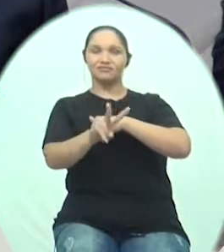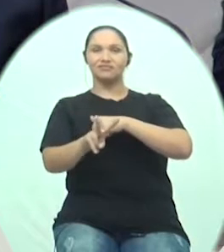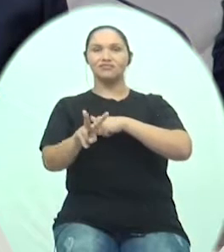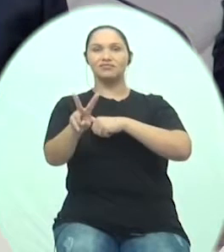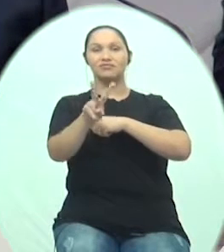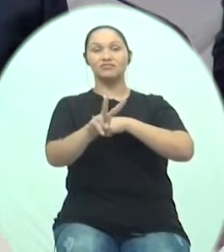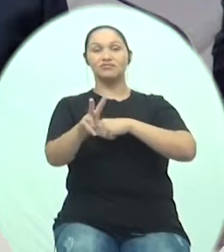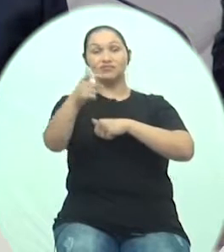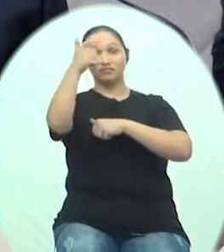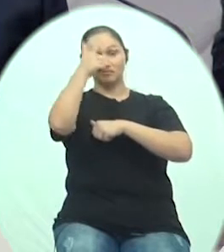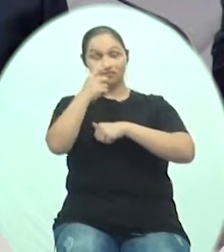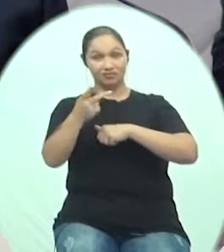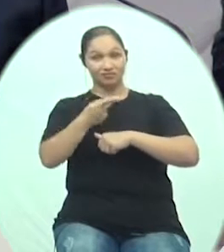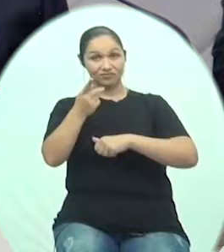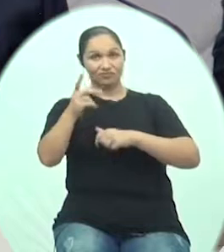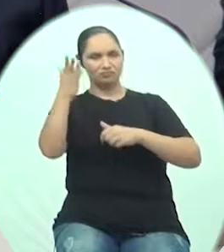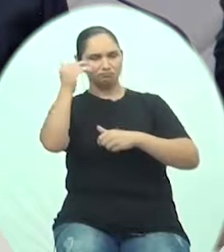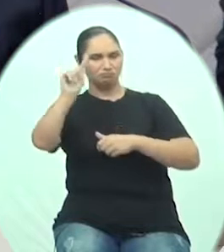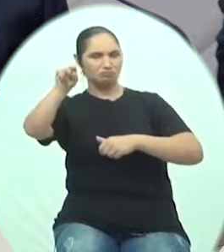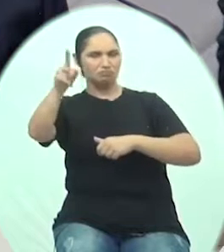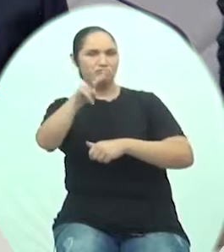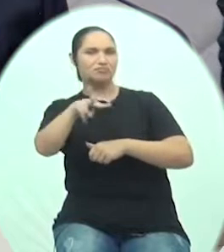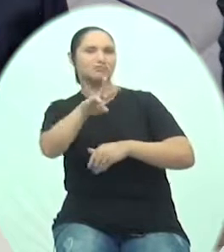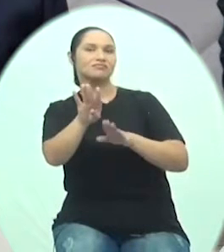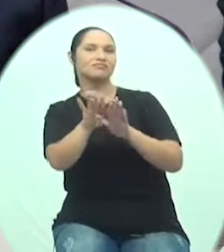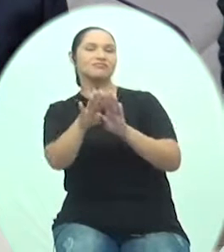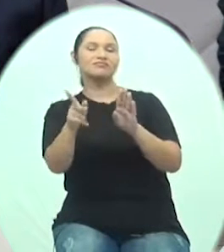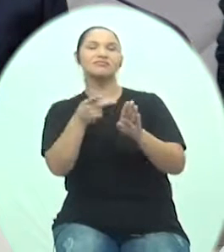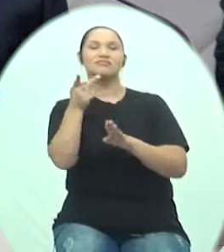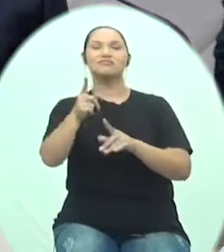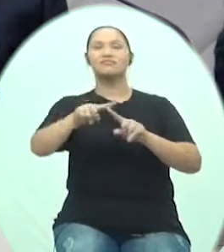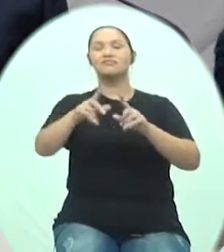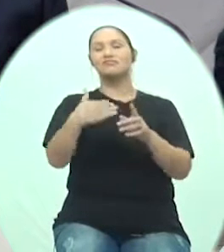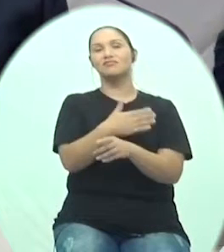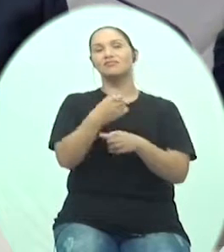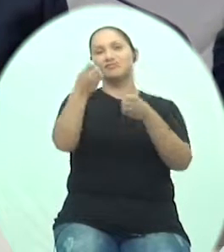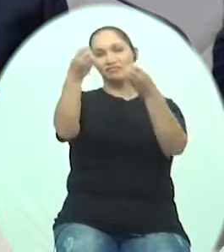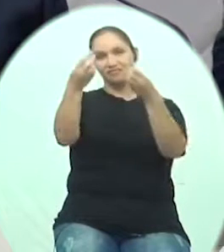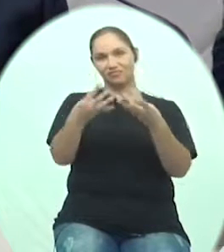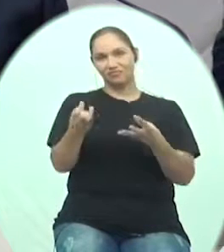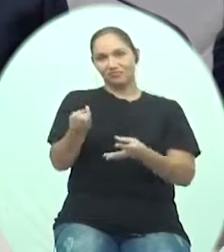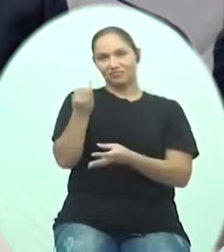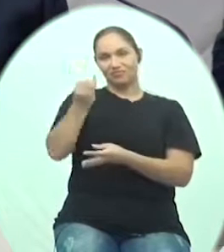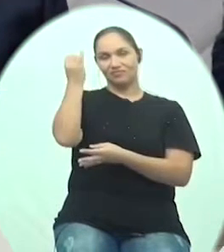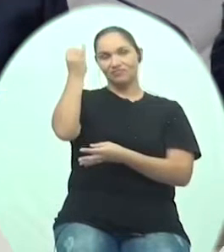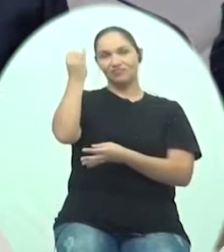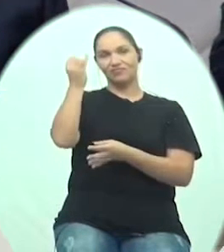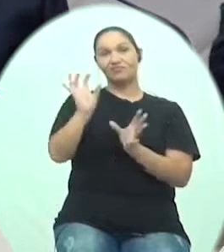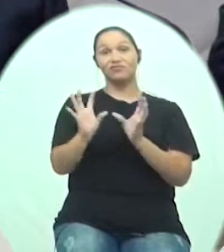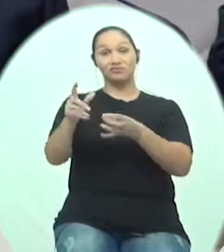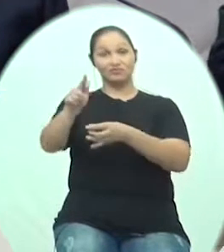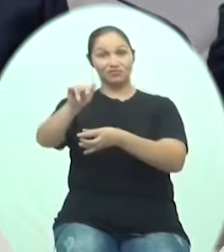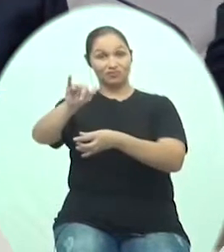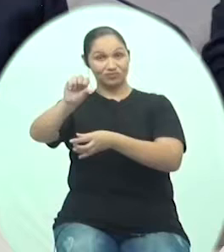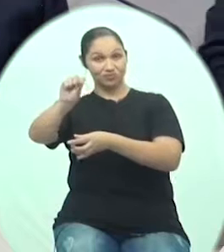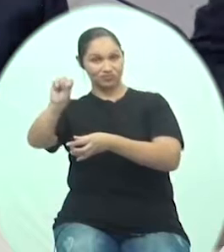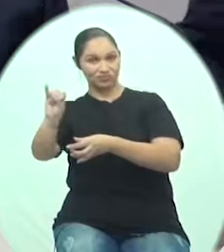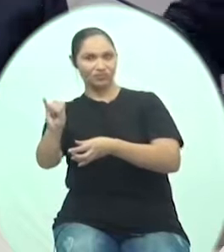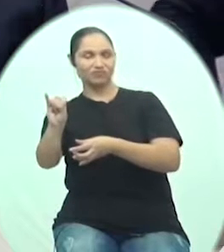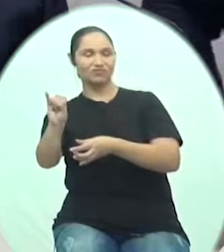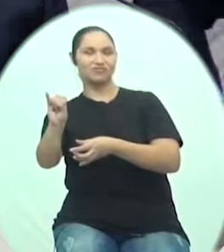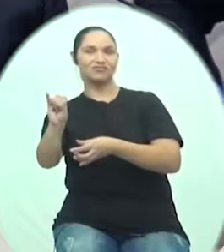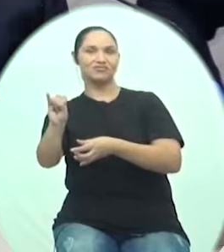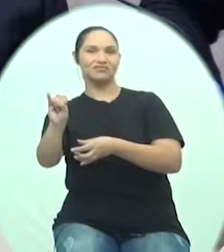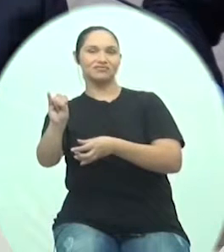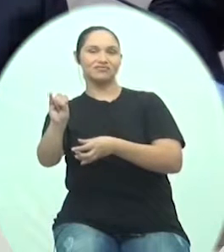manifestando e e dizendo da importância do Jace na nossa cidade na nossa região no estado mas